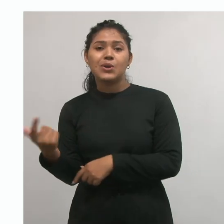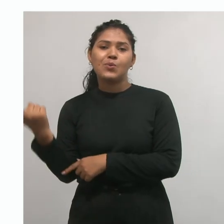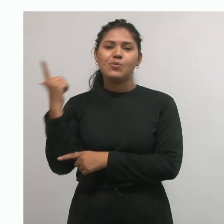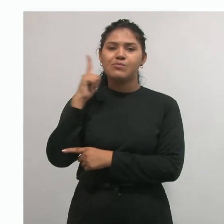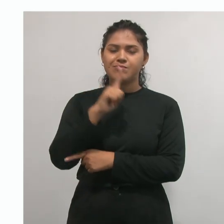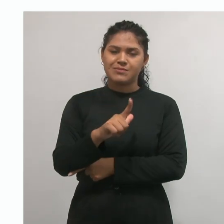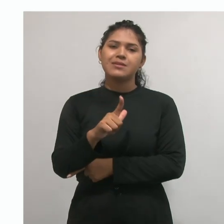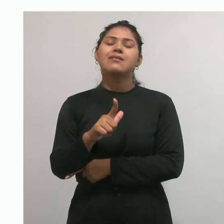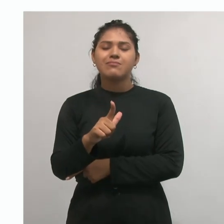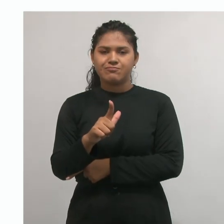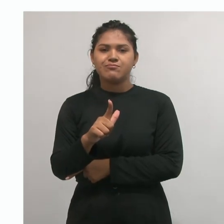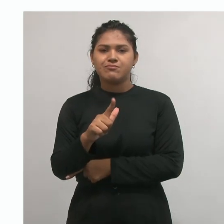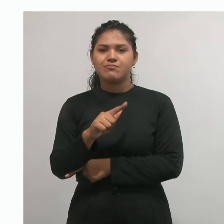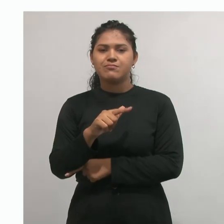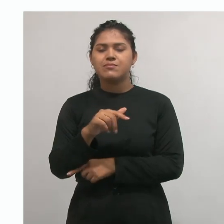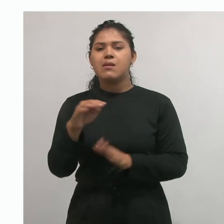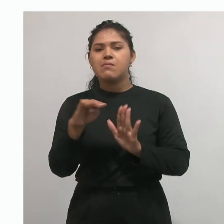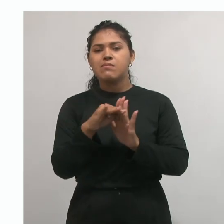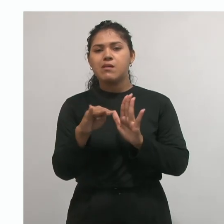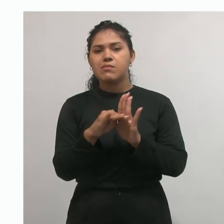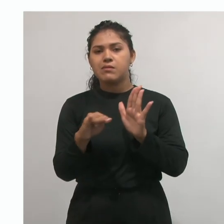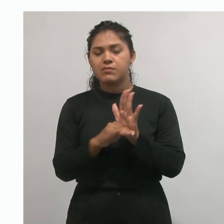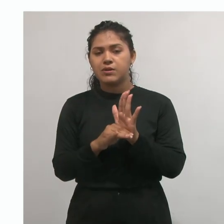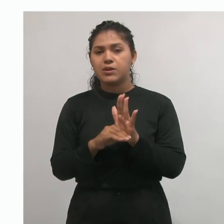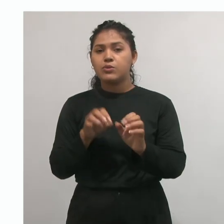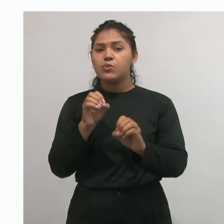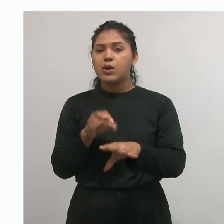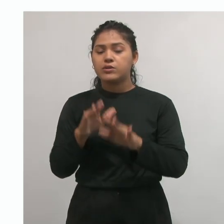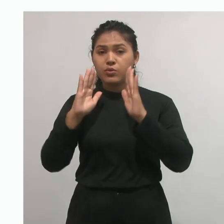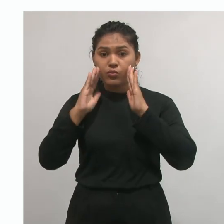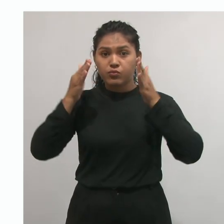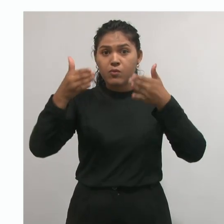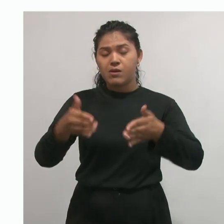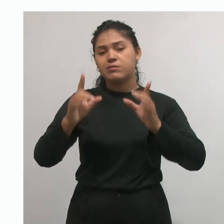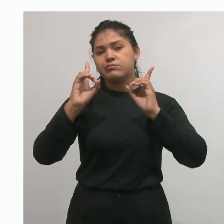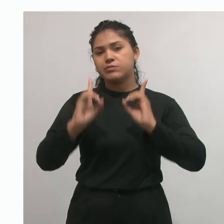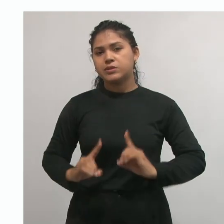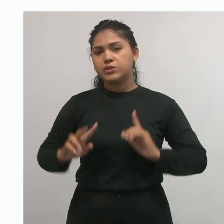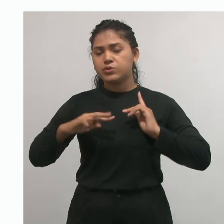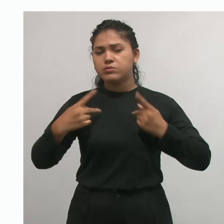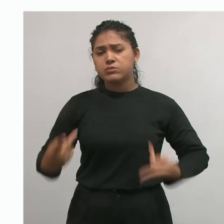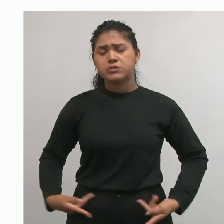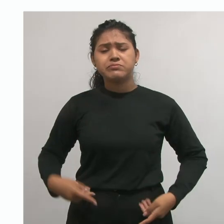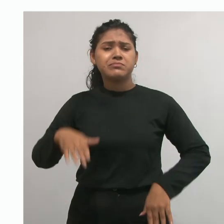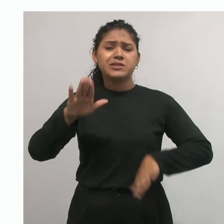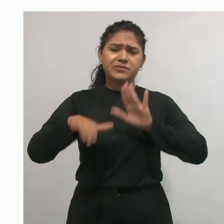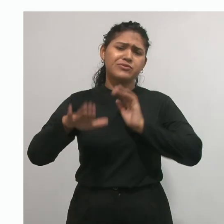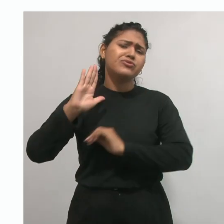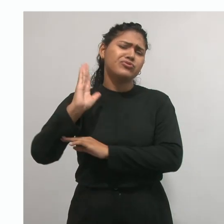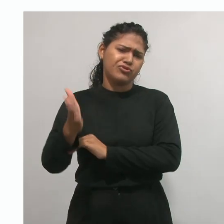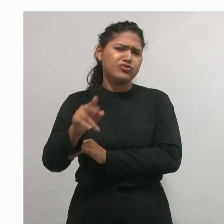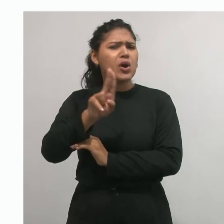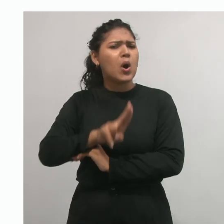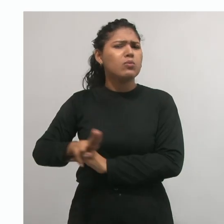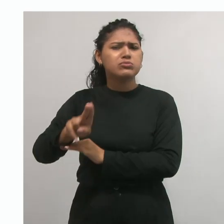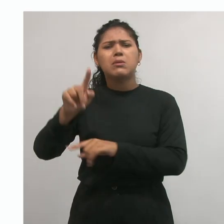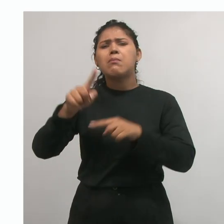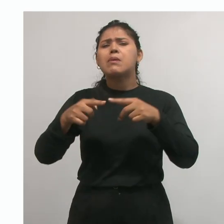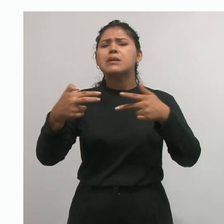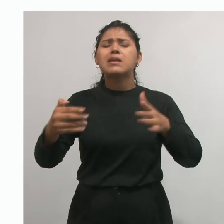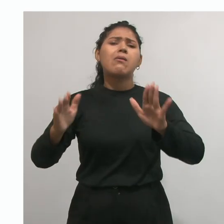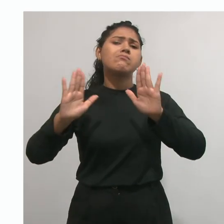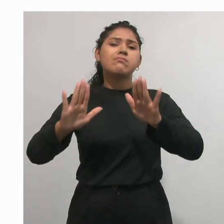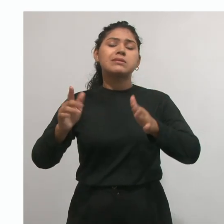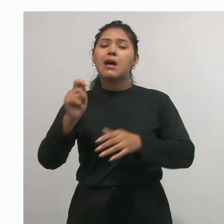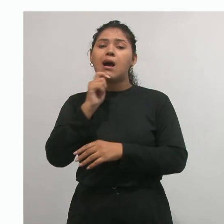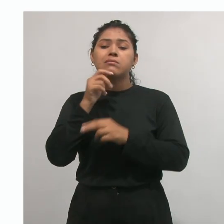temáticas, nós estamos atendendo à educação em direitos humanos. Muitas vezes a gente já trabalha essas